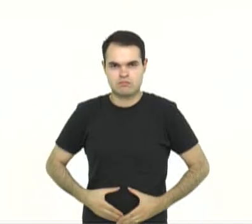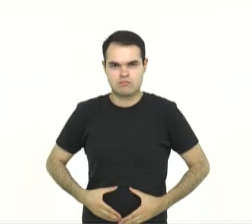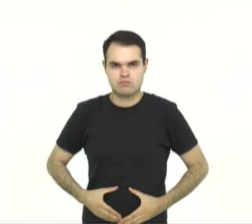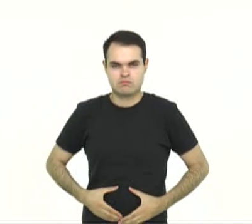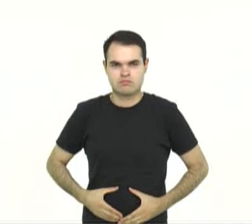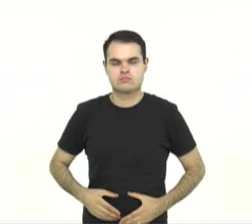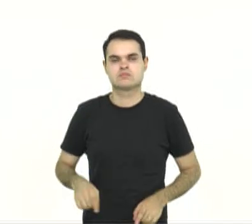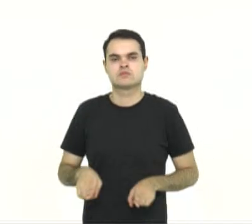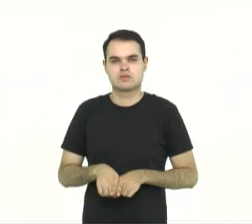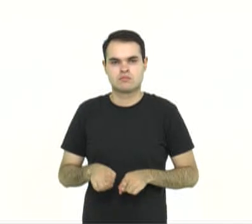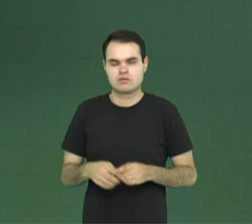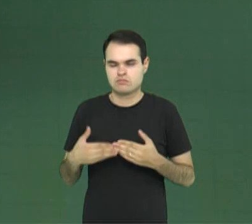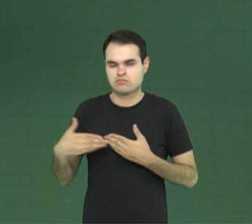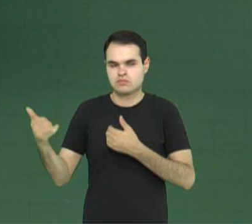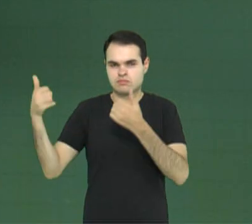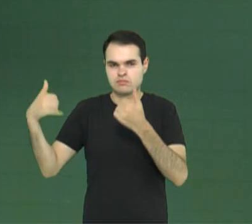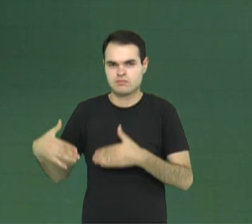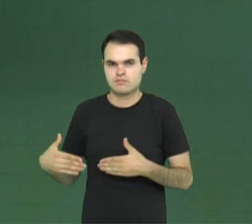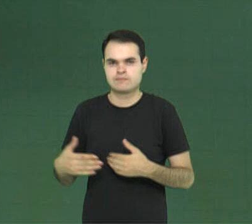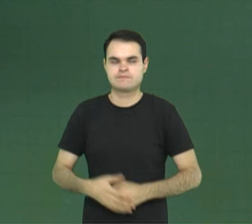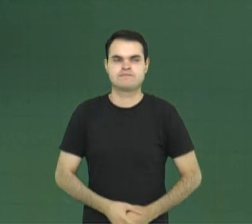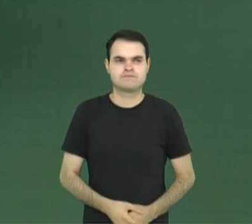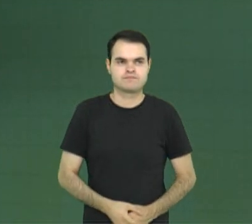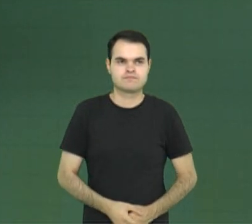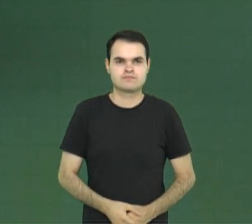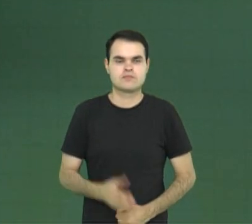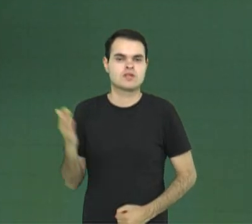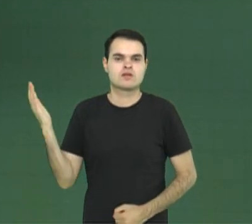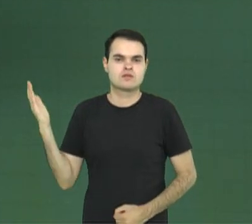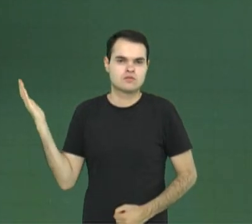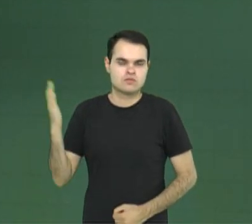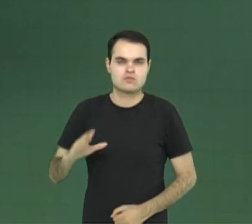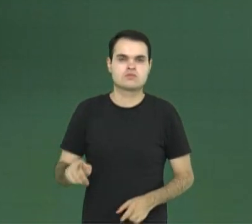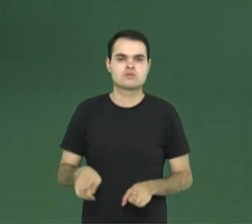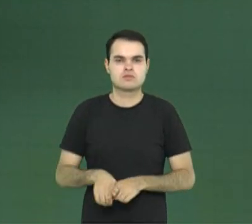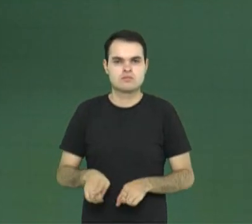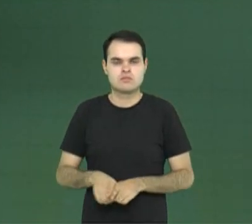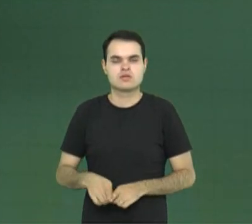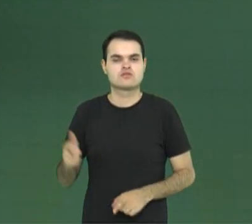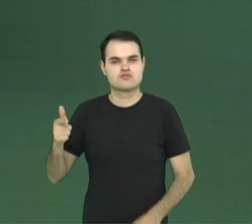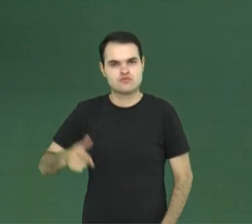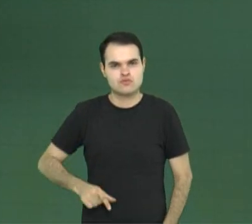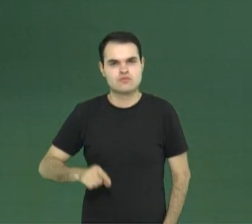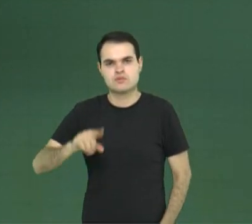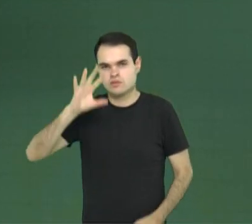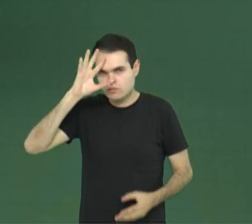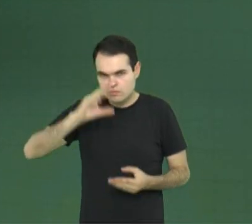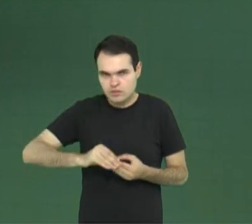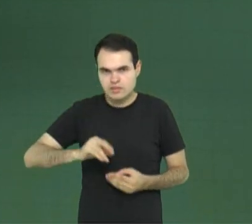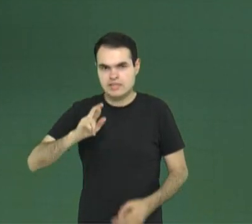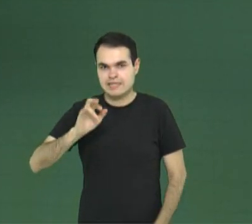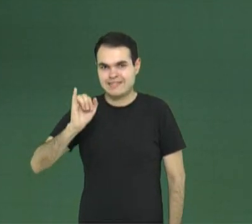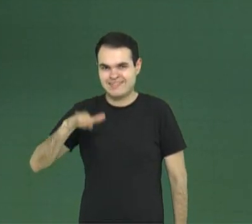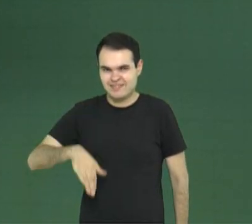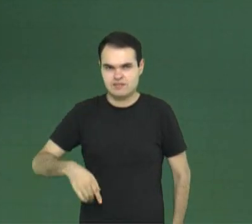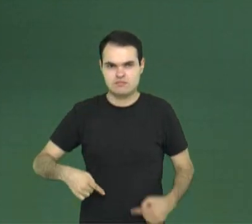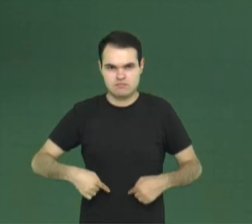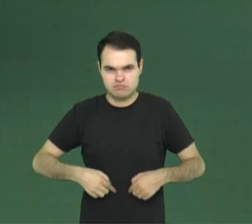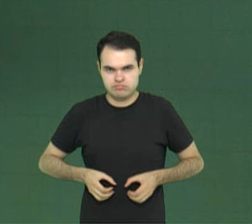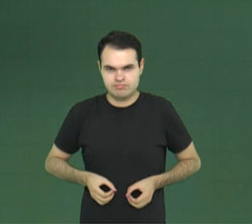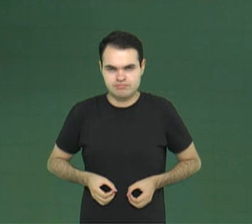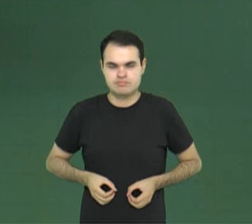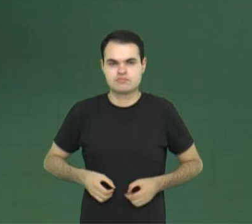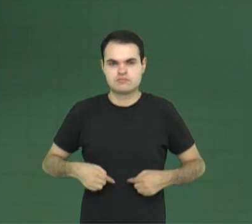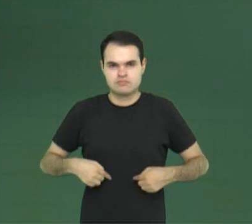cada um deles daqui a pouquinho. Então, eu trouxe aqui também, novamente, para a gente ver rins. Tá? Então, nós temos os rins